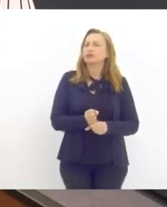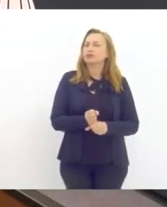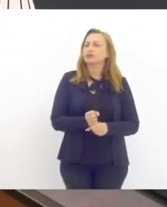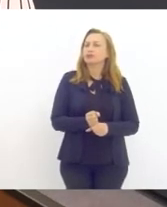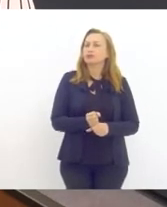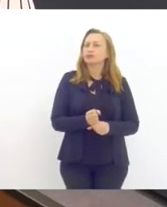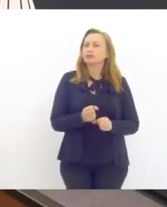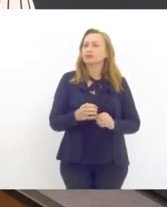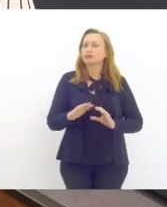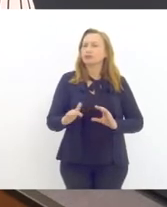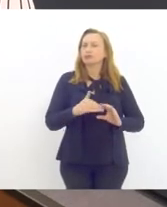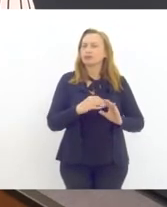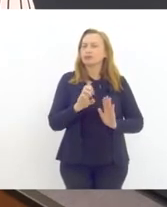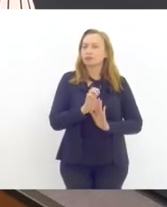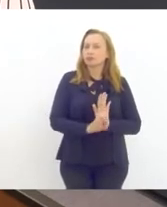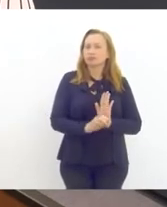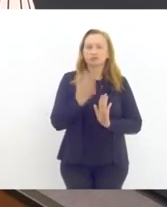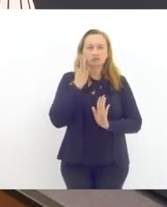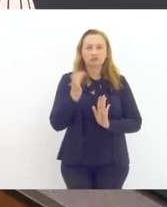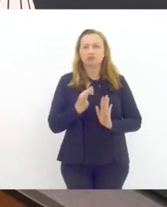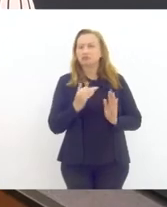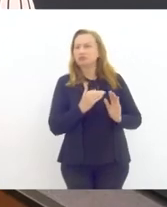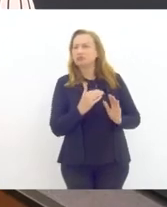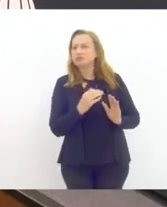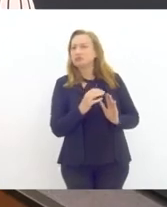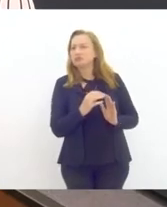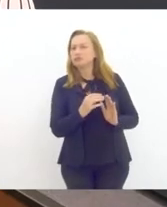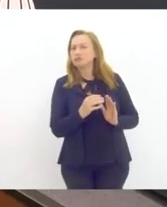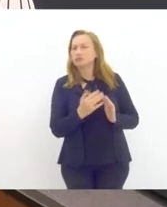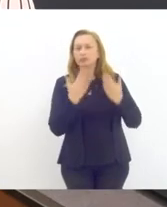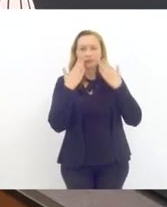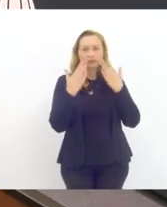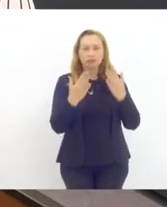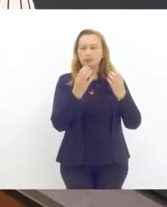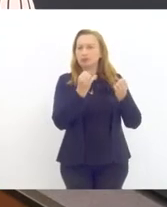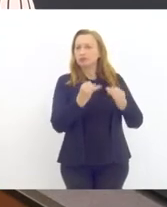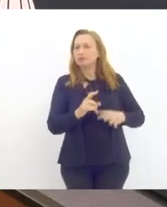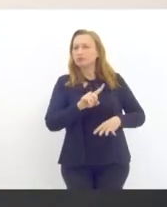apresentar ou se eu faço a leitura e depois você pode se inscrever e explicar a melhor.